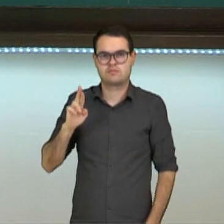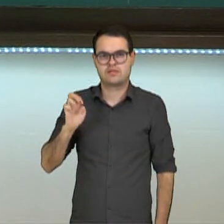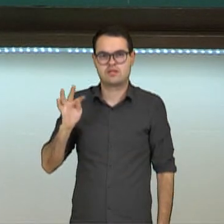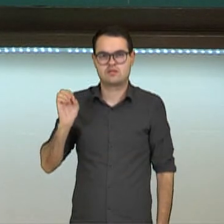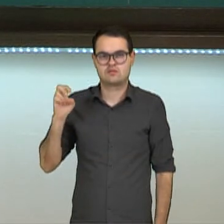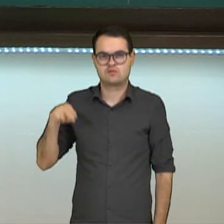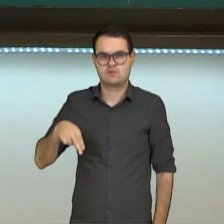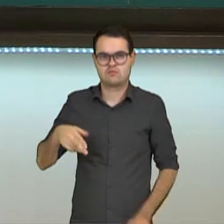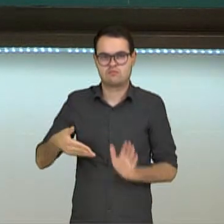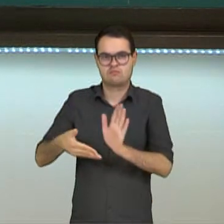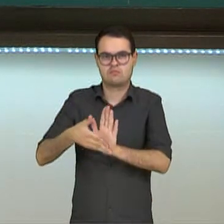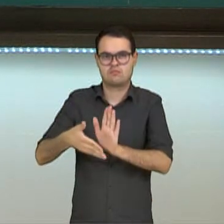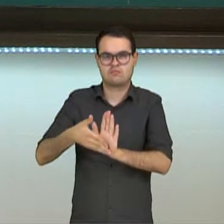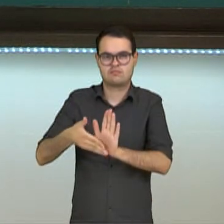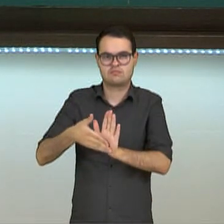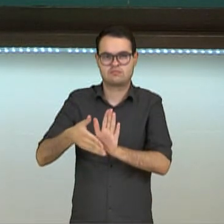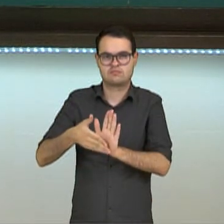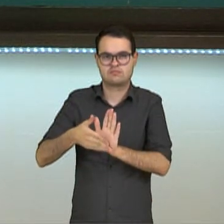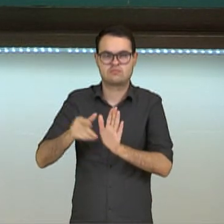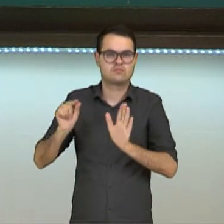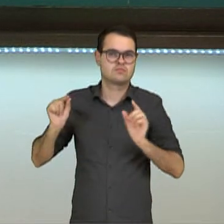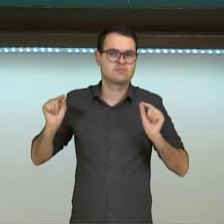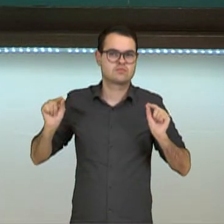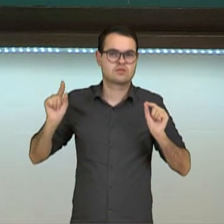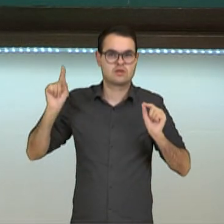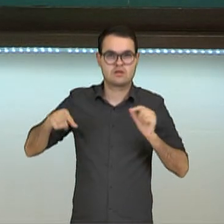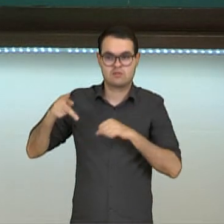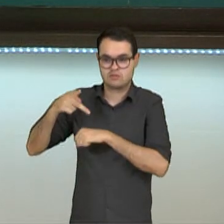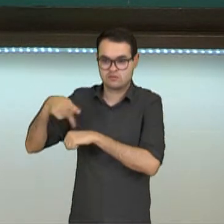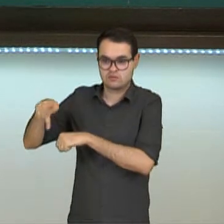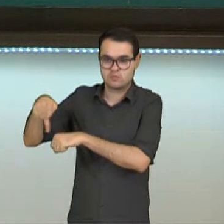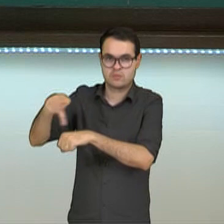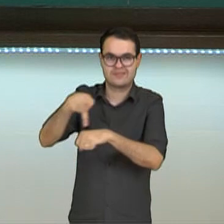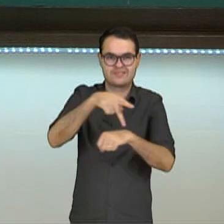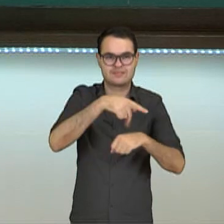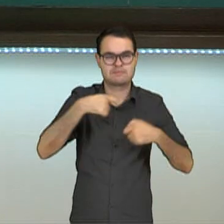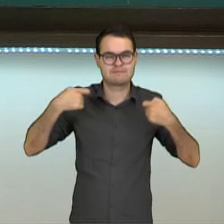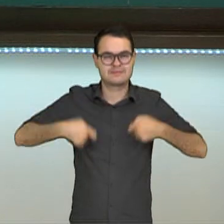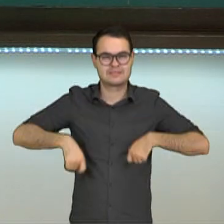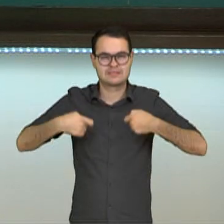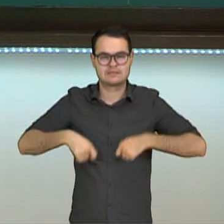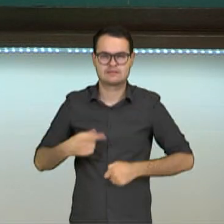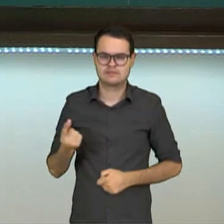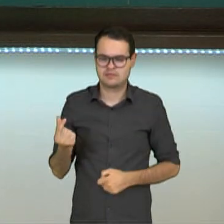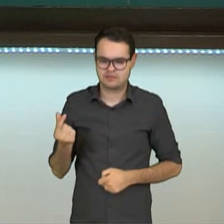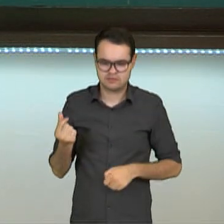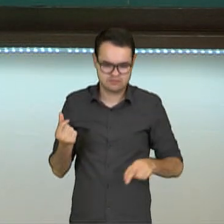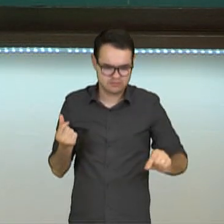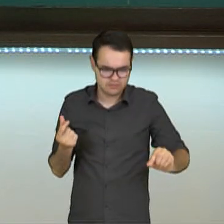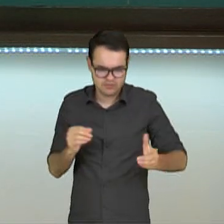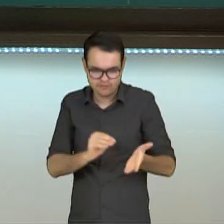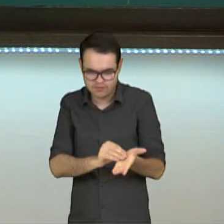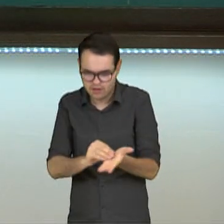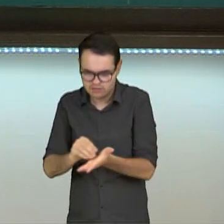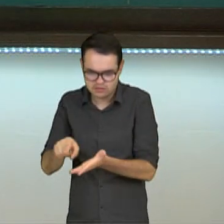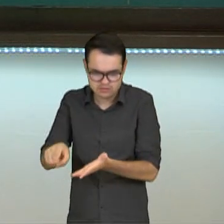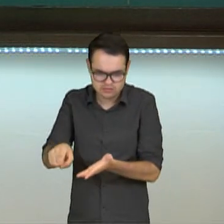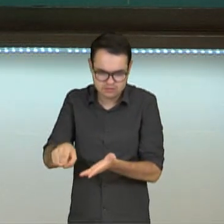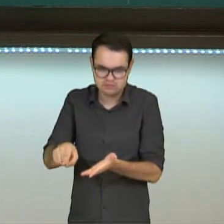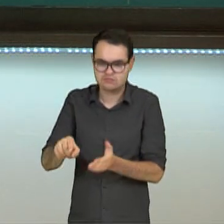uma meta de que os países que estivessem precisando de dinheiro, de alguma ação